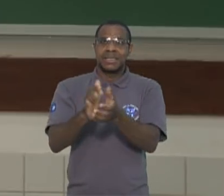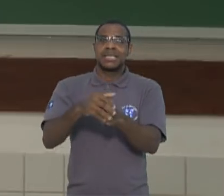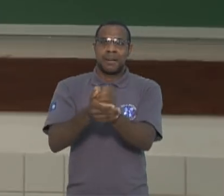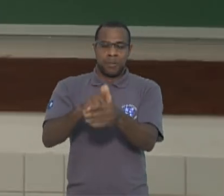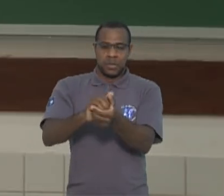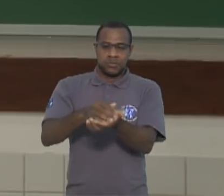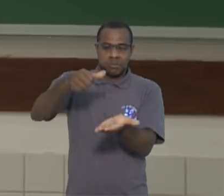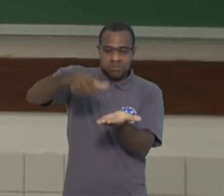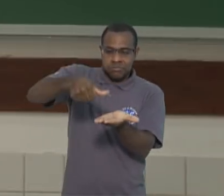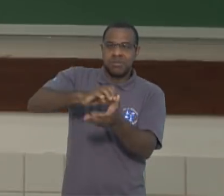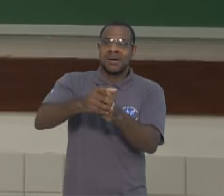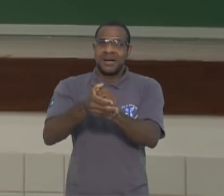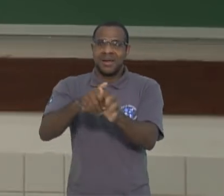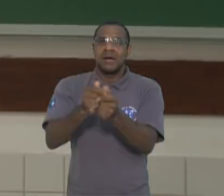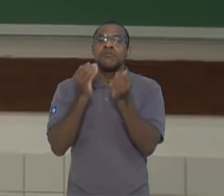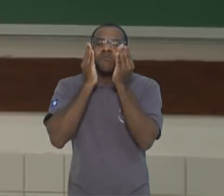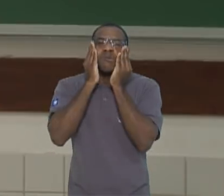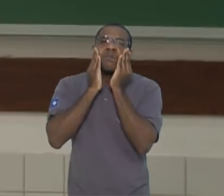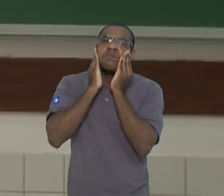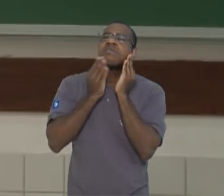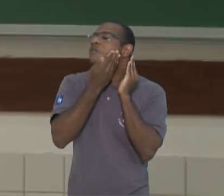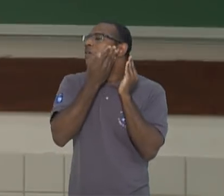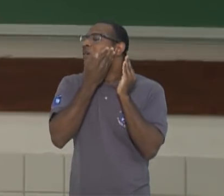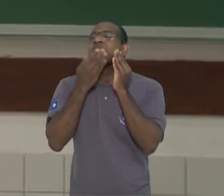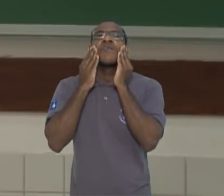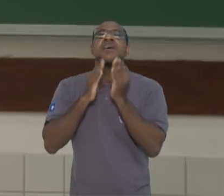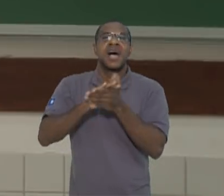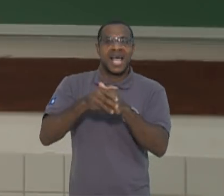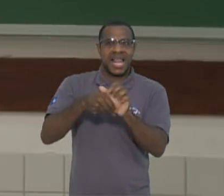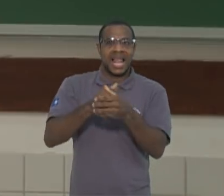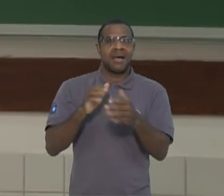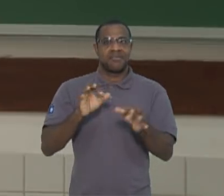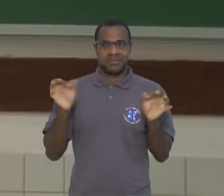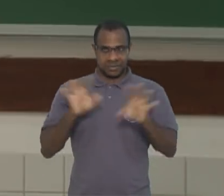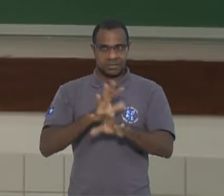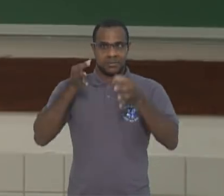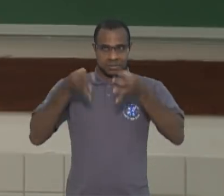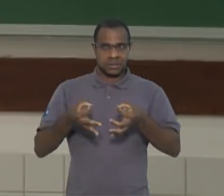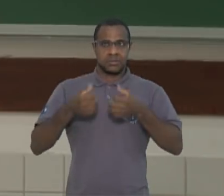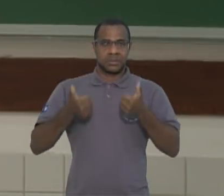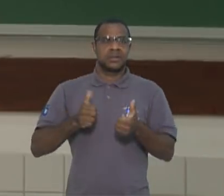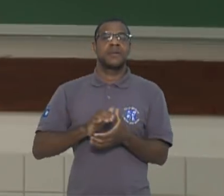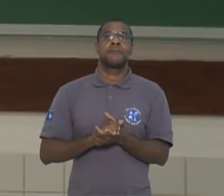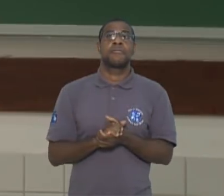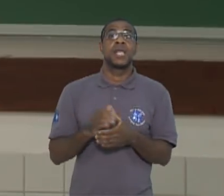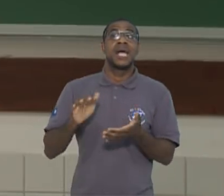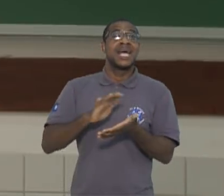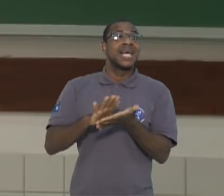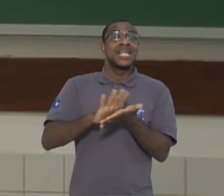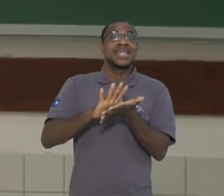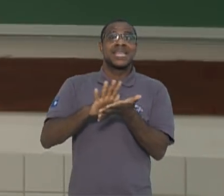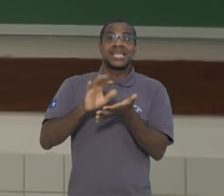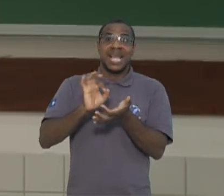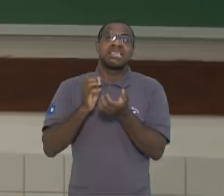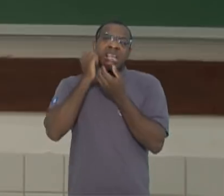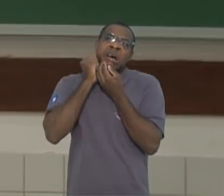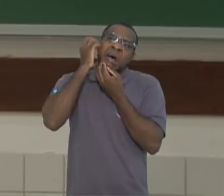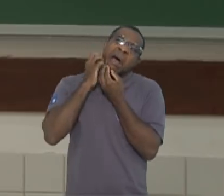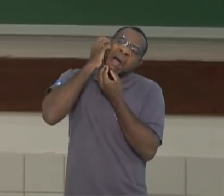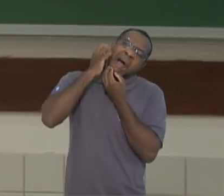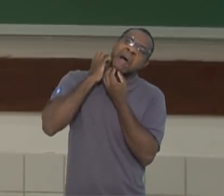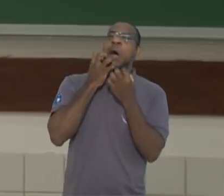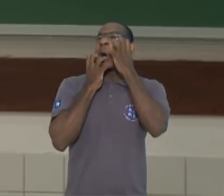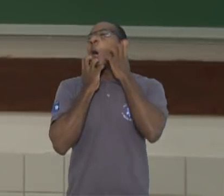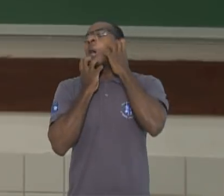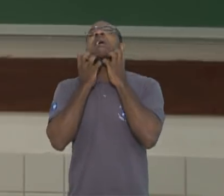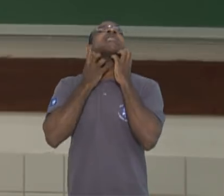vou esfregando e lavo o meu rostinho. Fica tudo certo, tá bom? Nada de esfregar a pele para tirar a maquiagem, porque